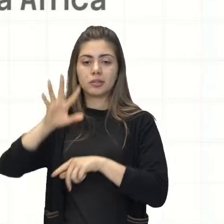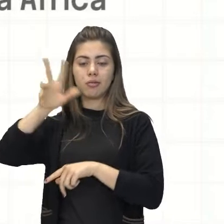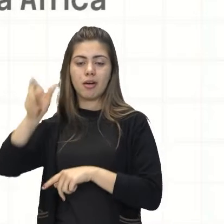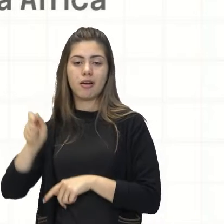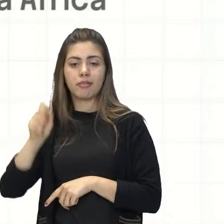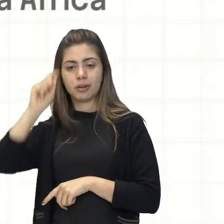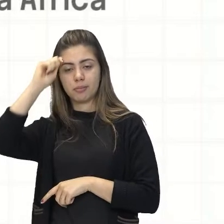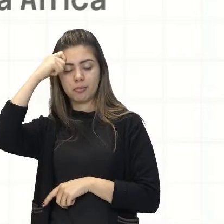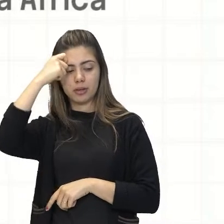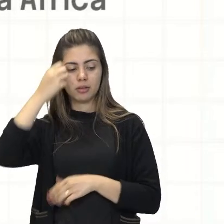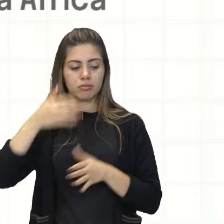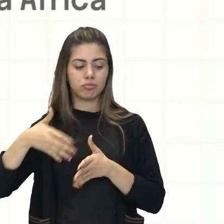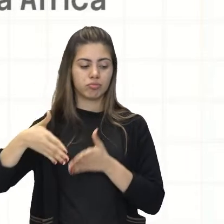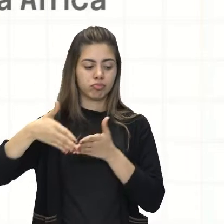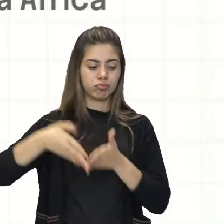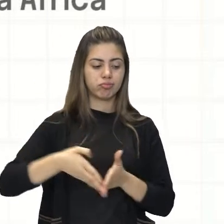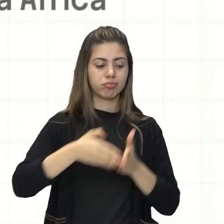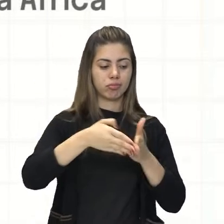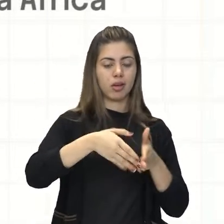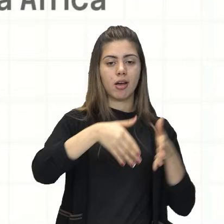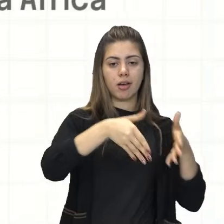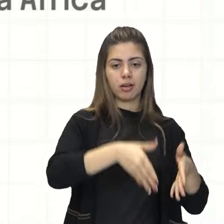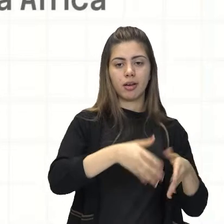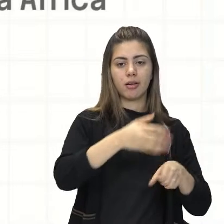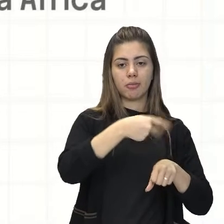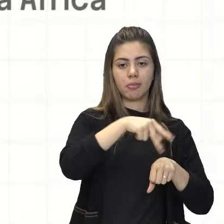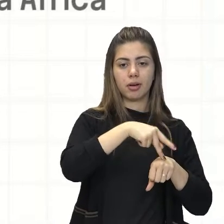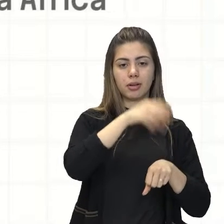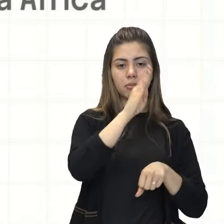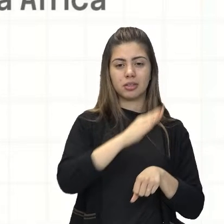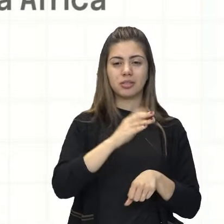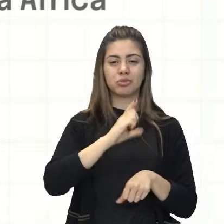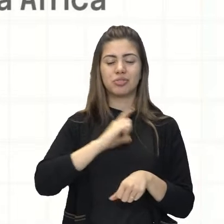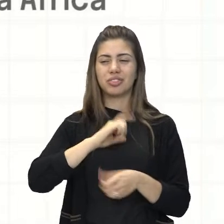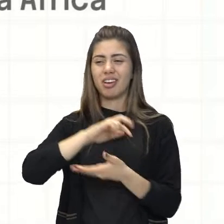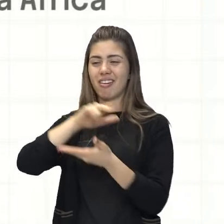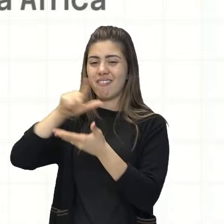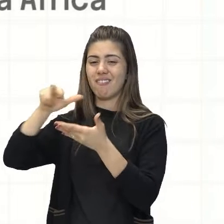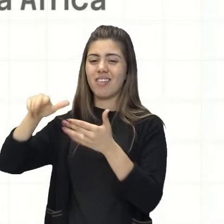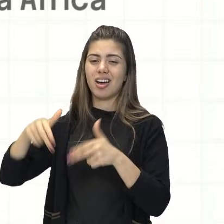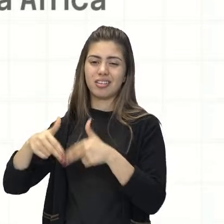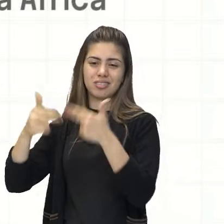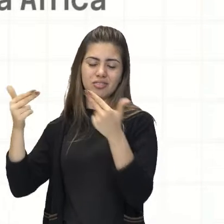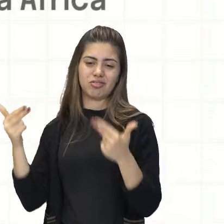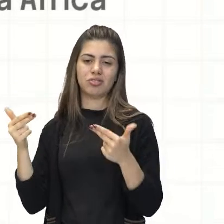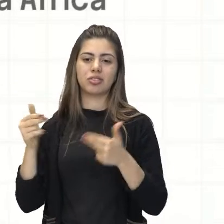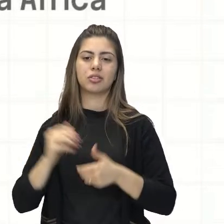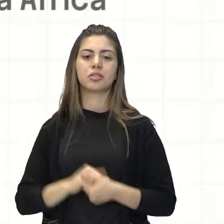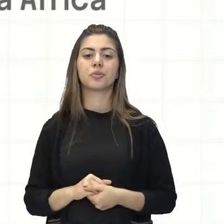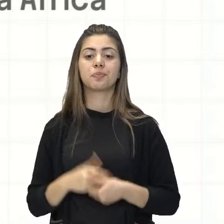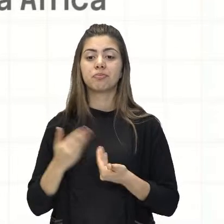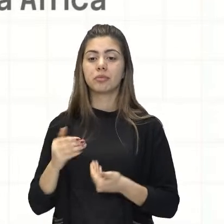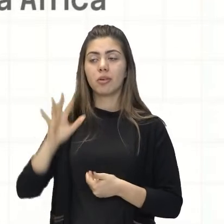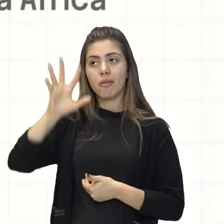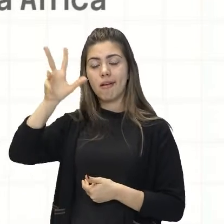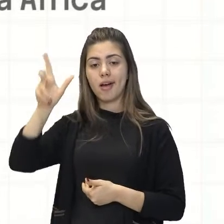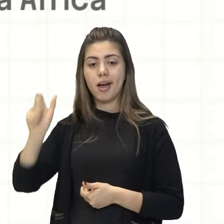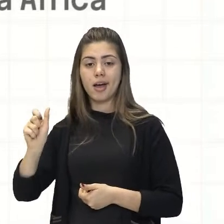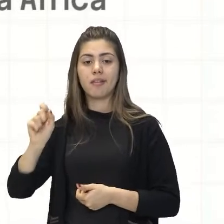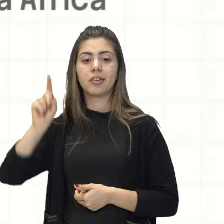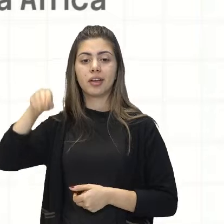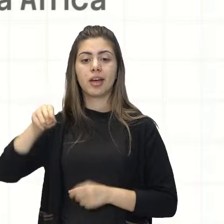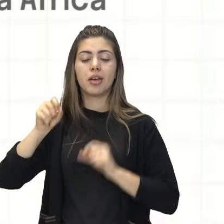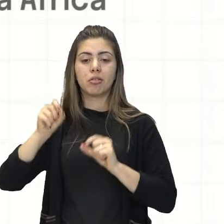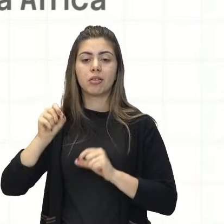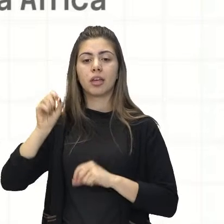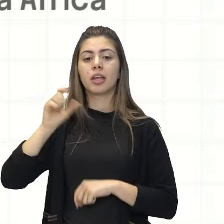ao Brasil era extremamente diversa em termos étnicos. Então, a África era um continente